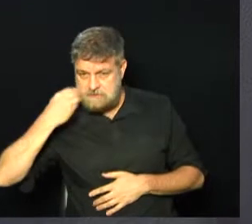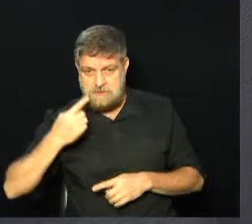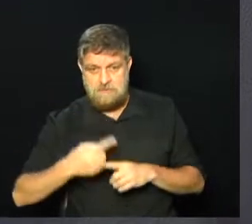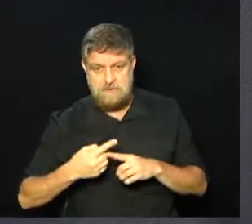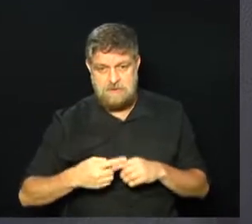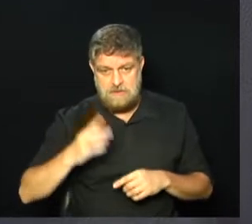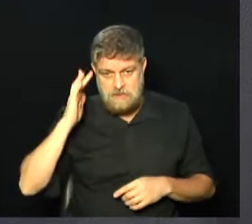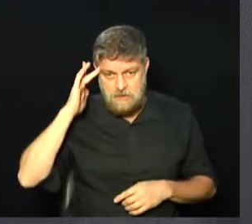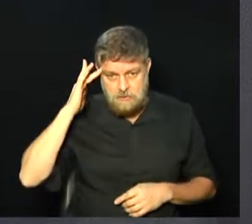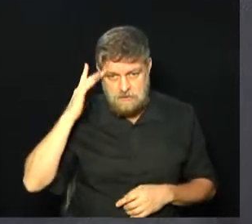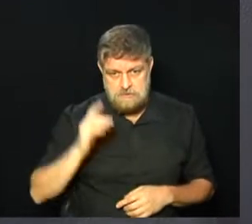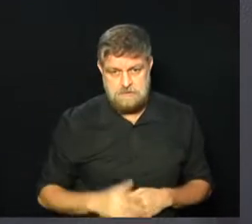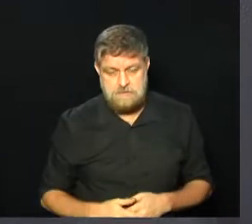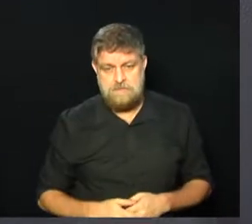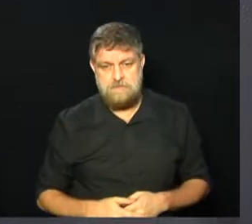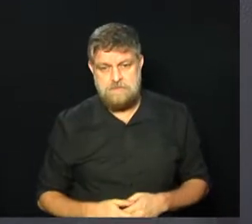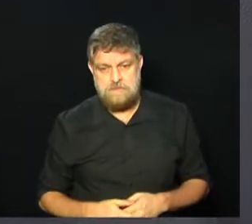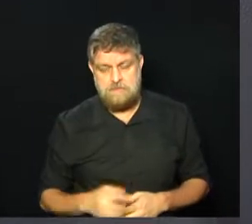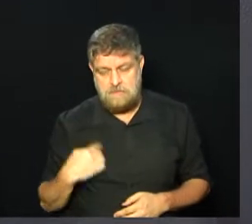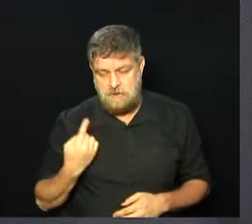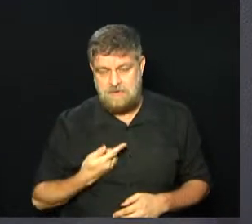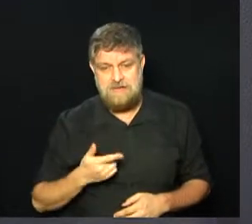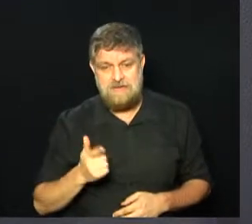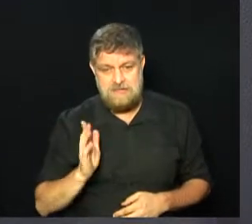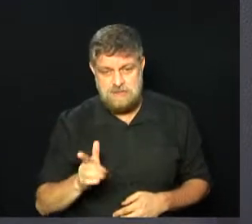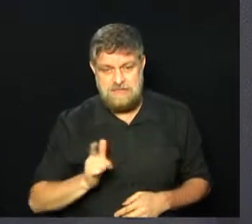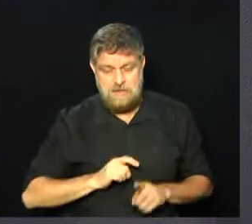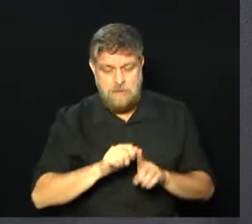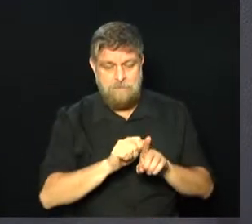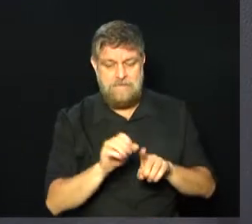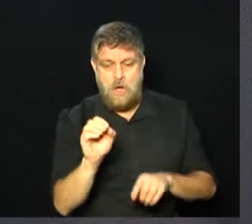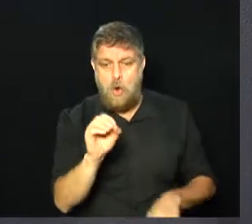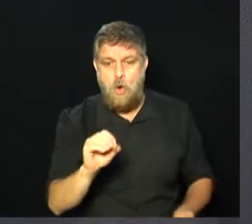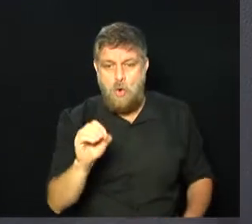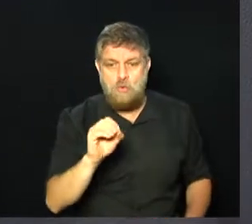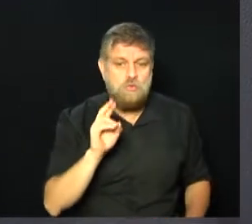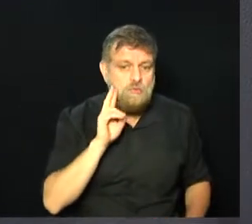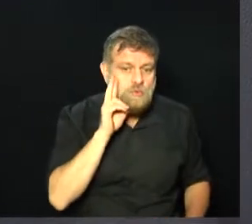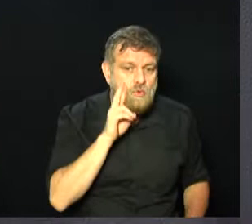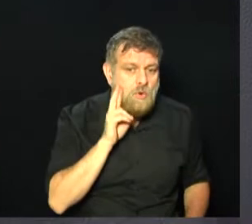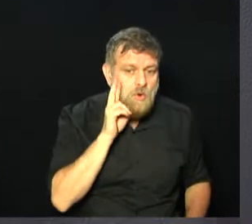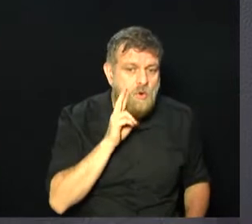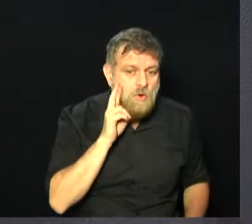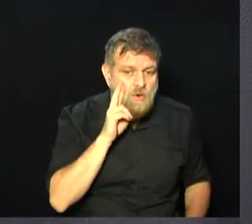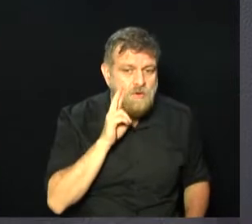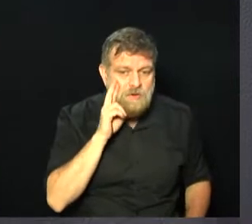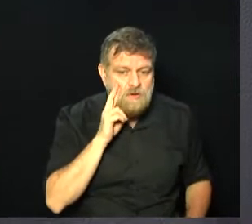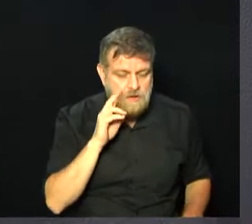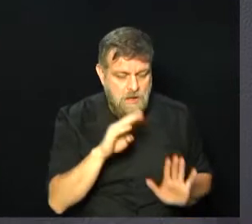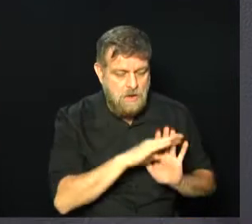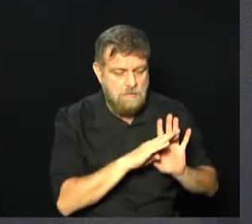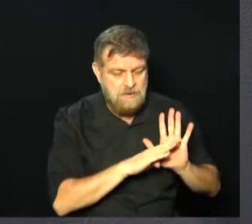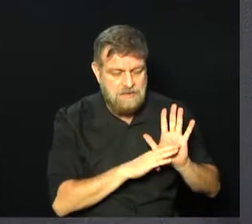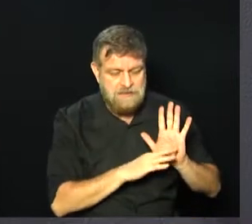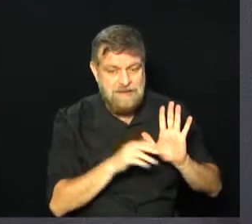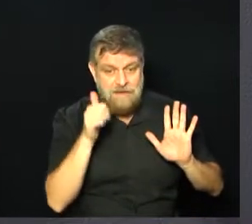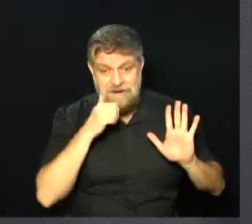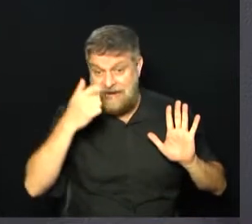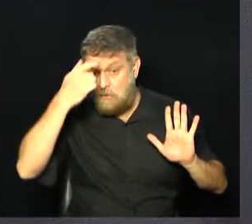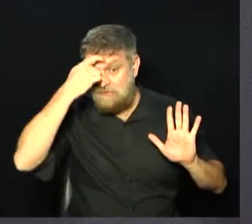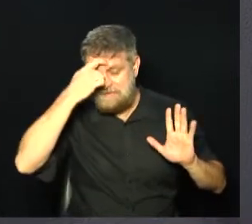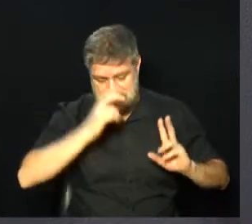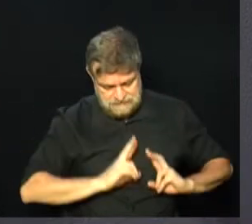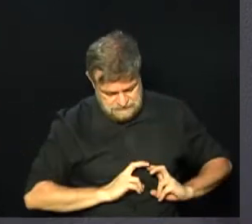que como a experiência que a gente teve com o Outubro Rosa, né, com os programas de conscientização a respeito do câncer de